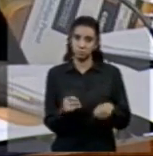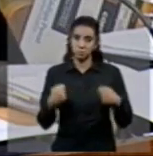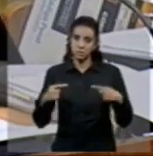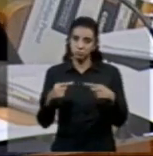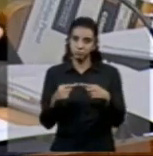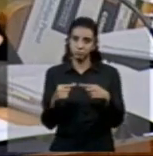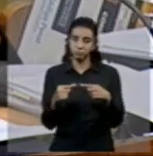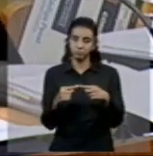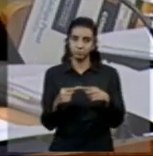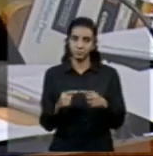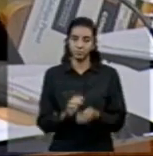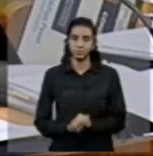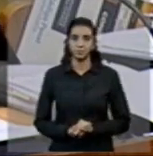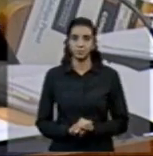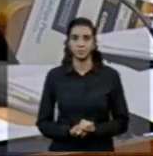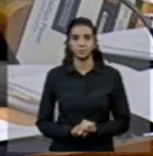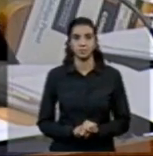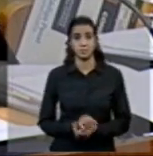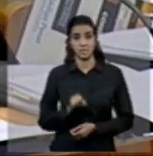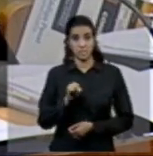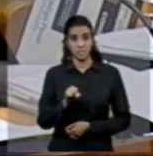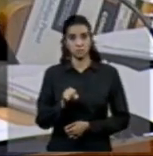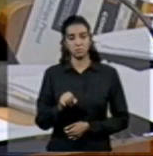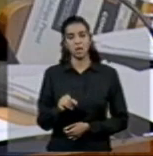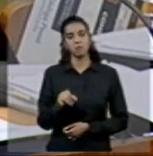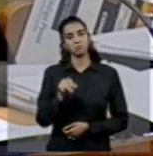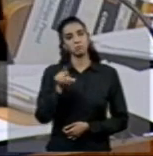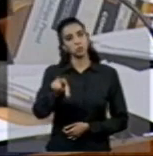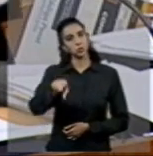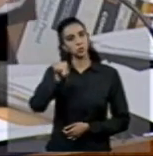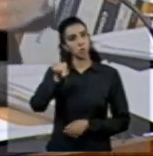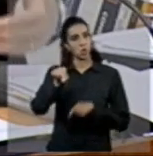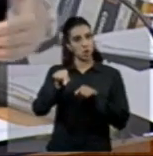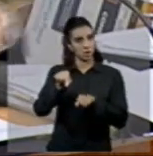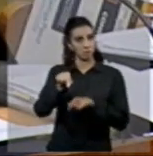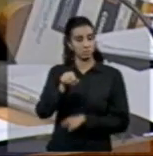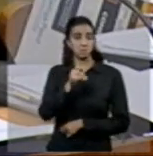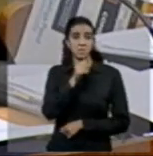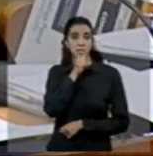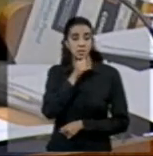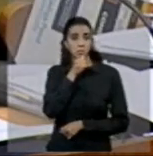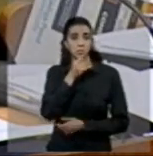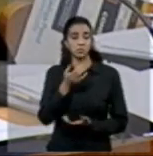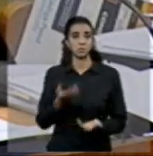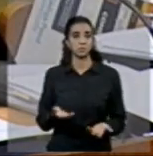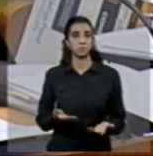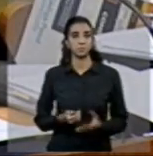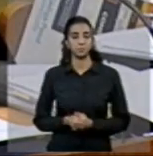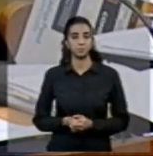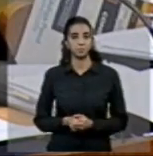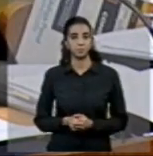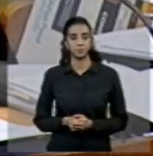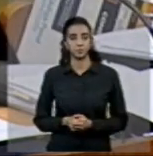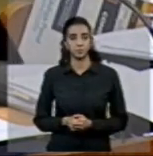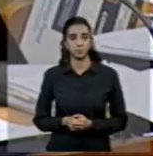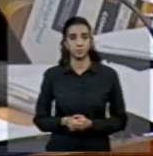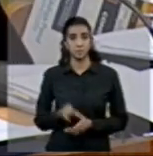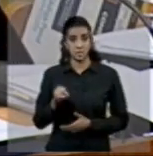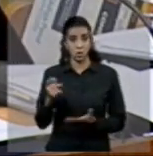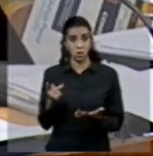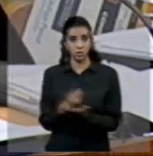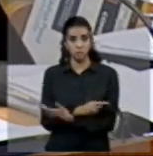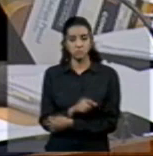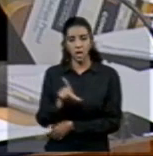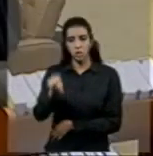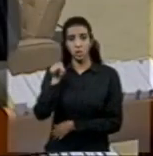como, após a realização dessa opção, na execução dessa opção, não